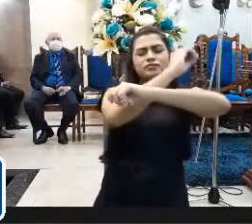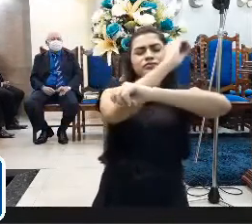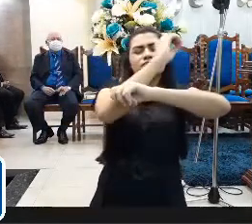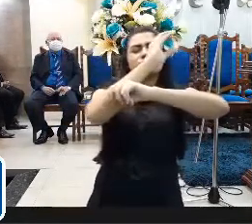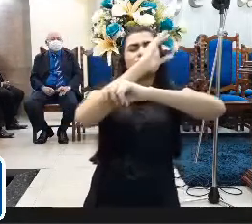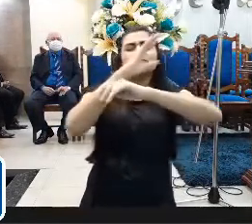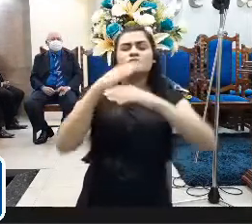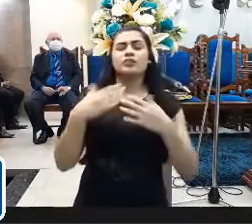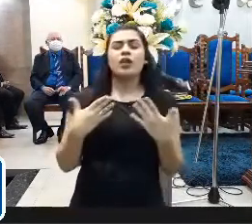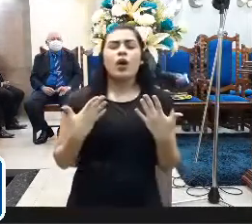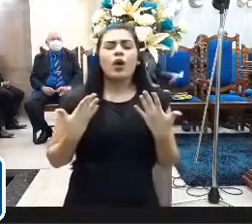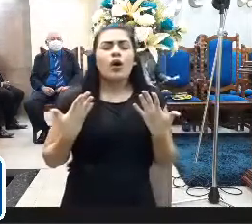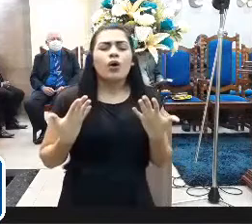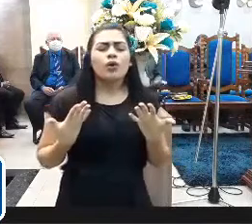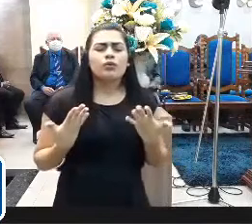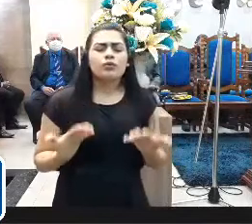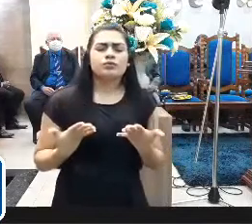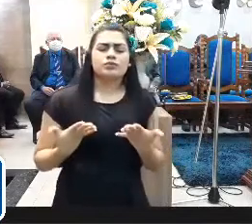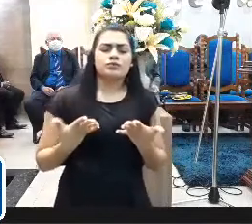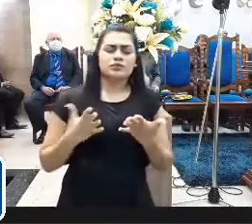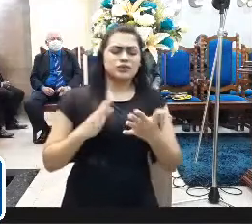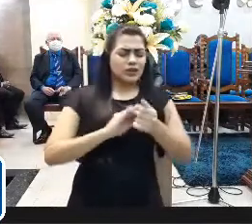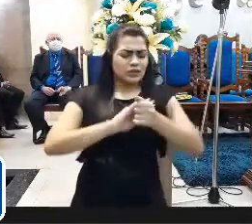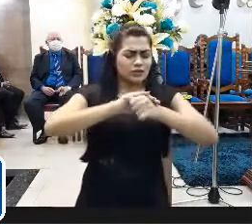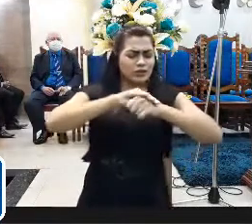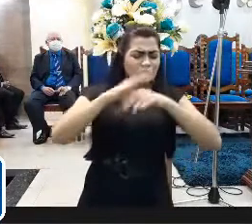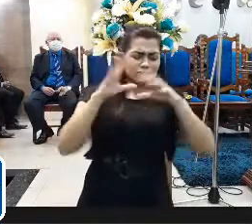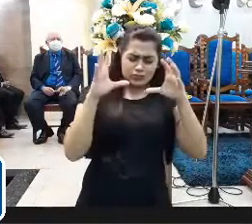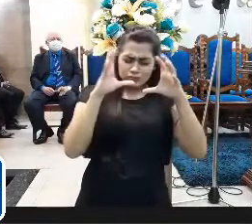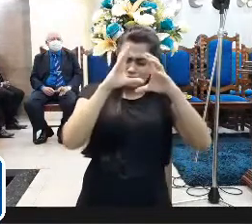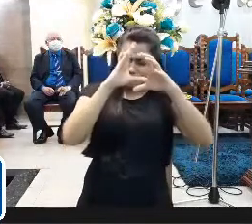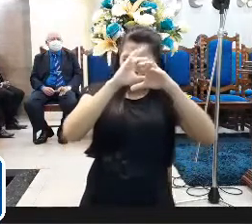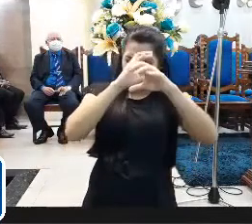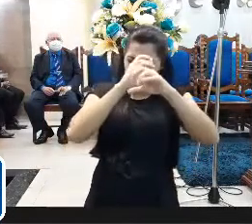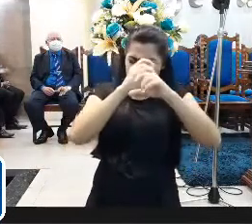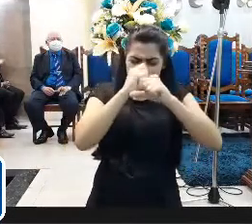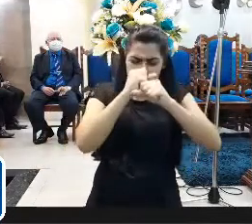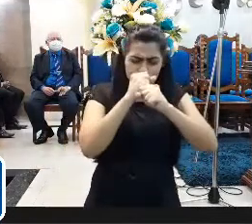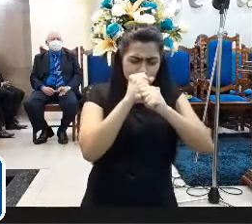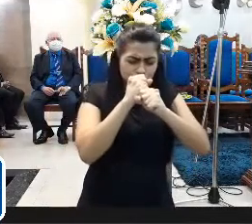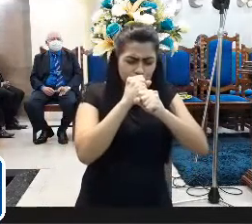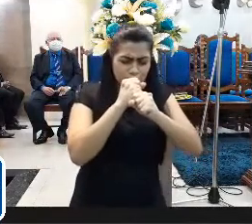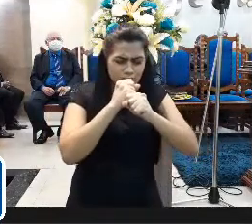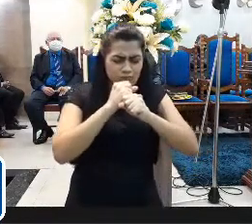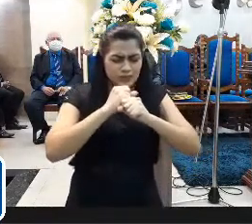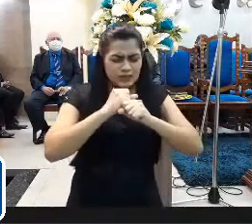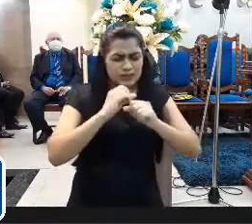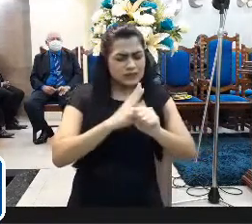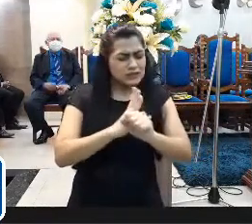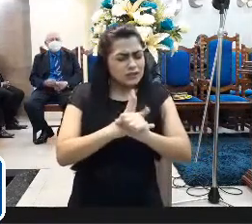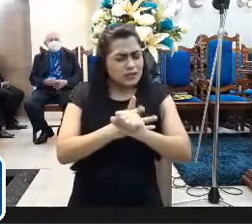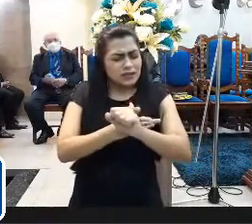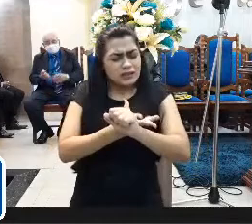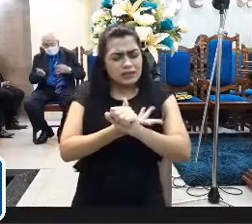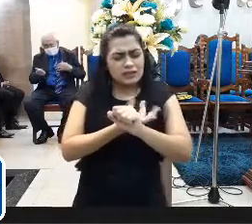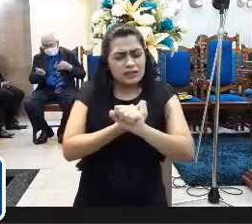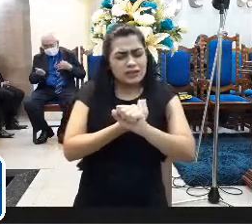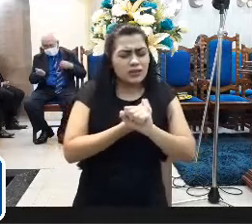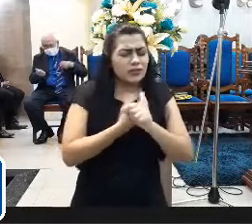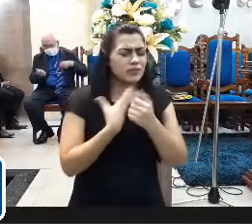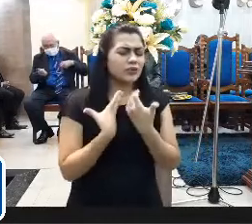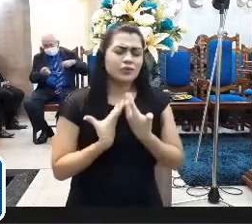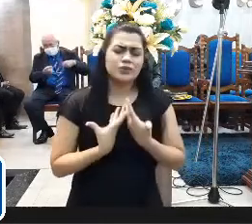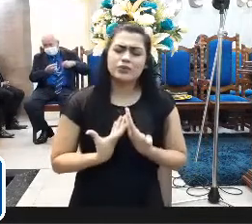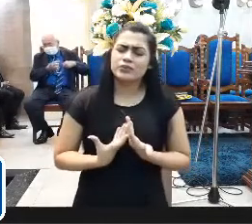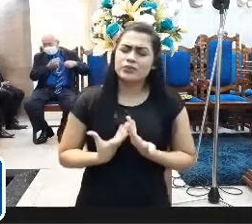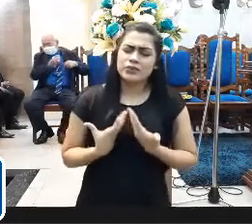estiver mais escura, que não der mais para a igreja permanecer aqui neste mundo, e a noite escurecer, e os